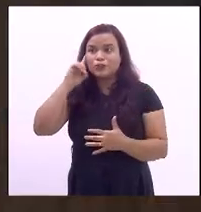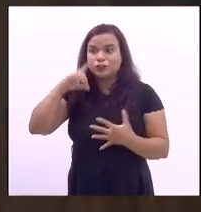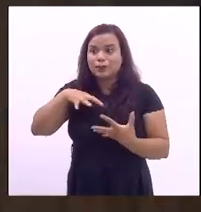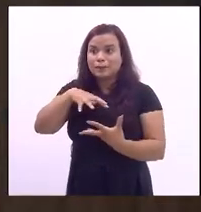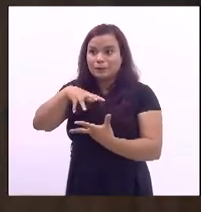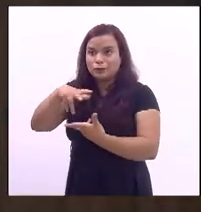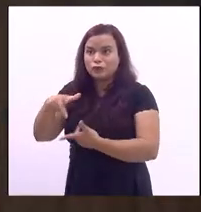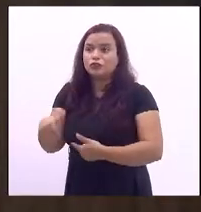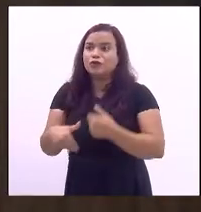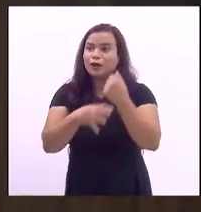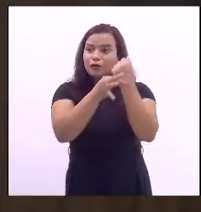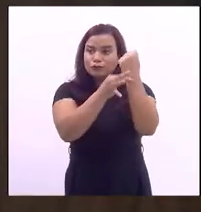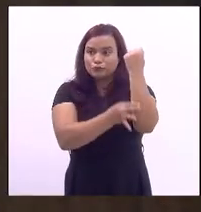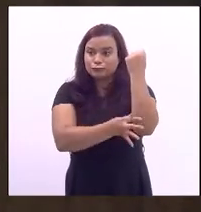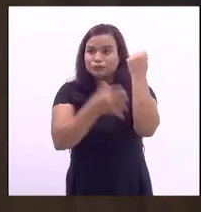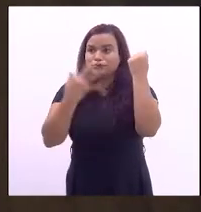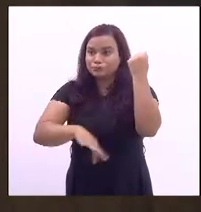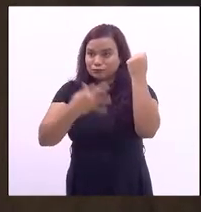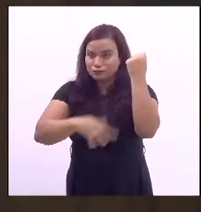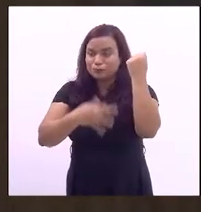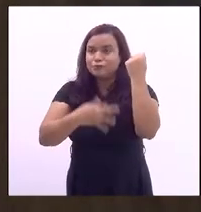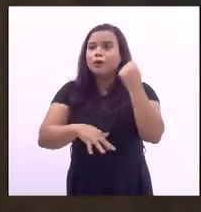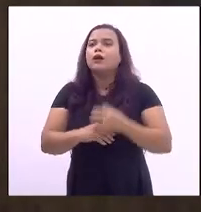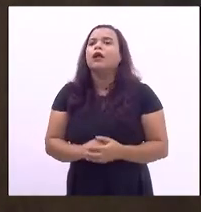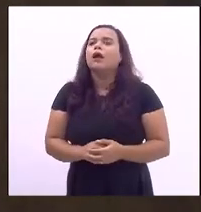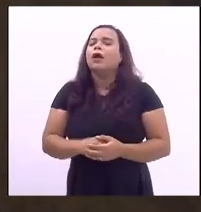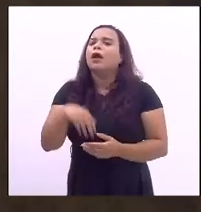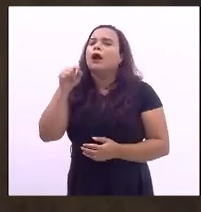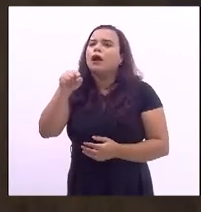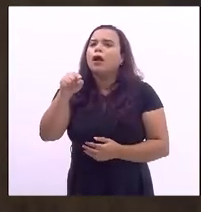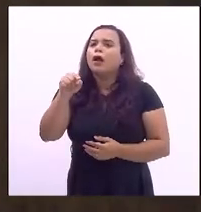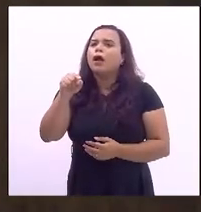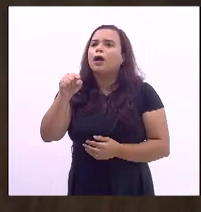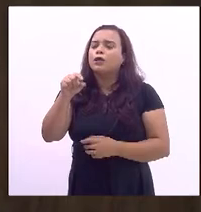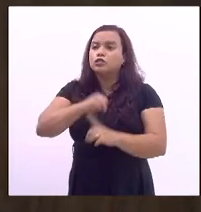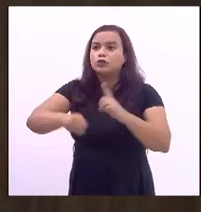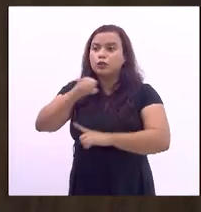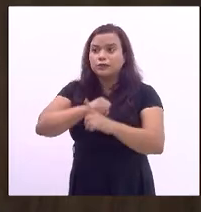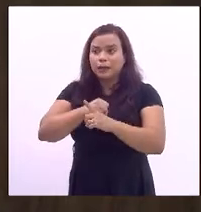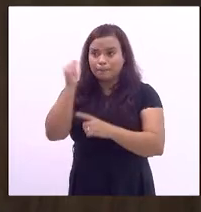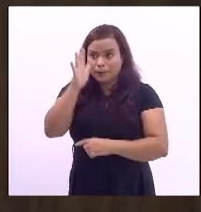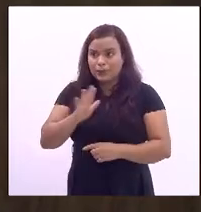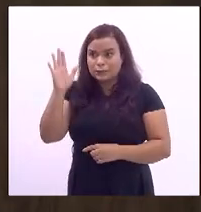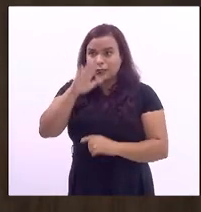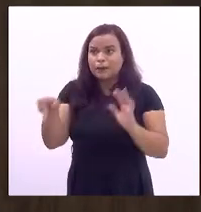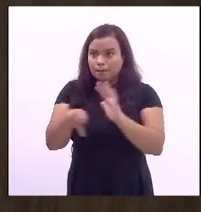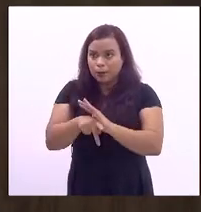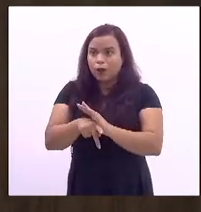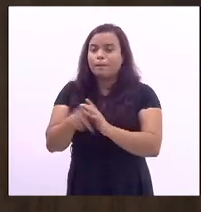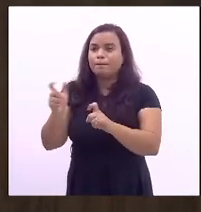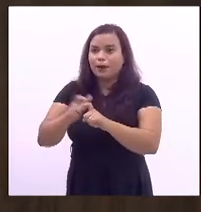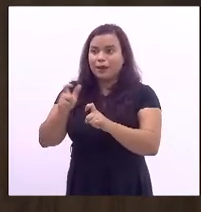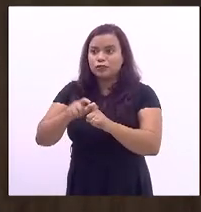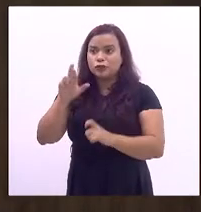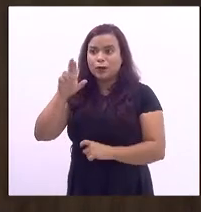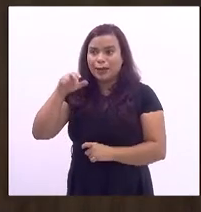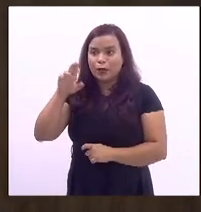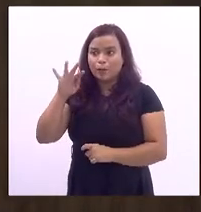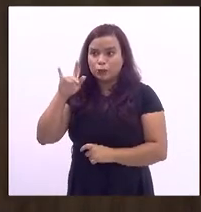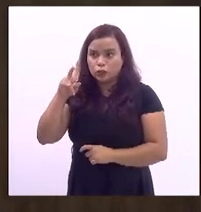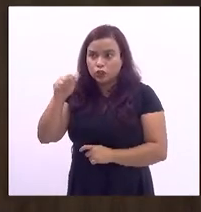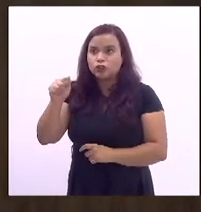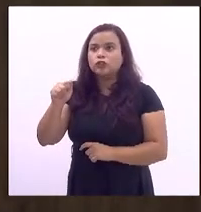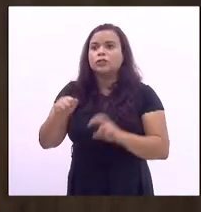da fibromialgia fibromialgia conforme a Sociedade Brasileira de reumatologia cerca de